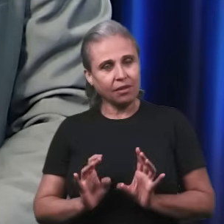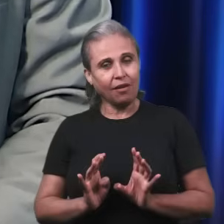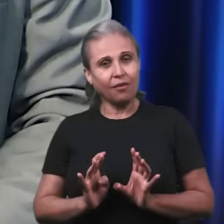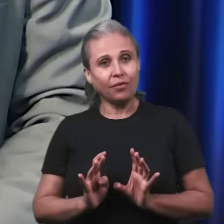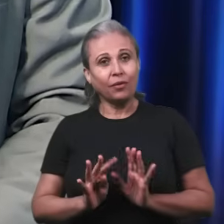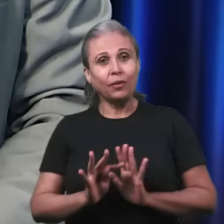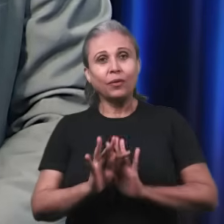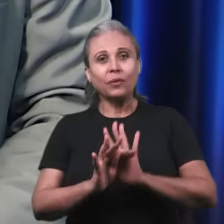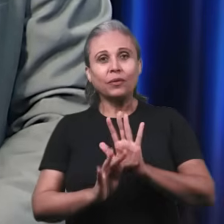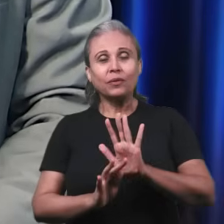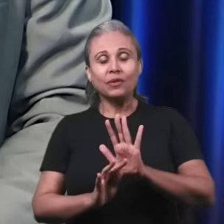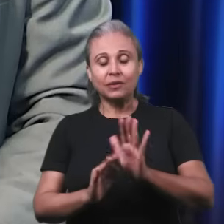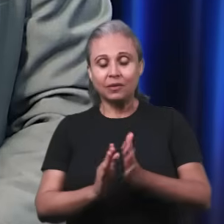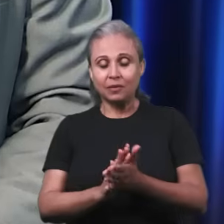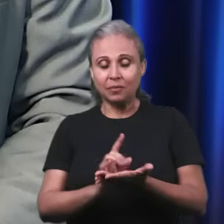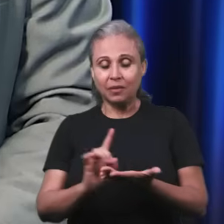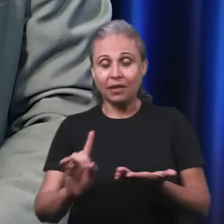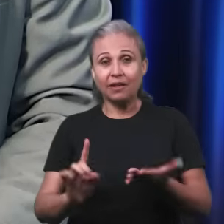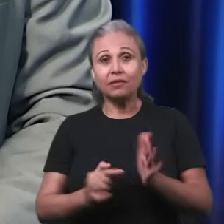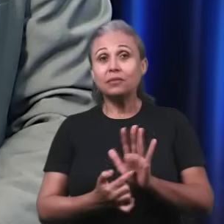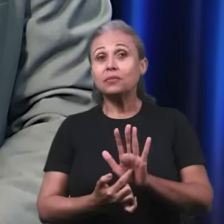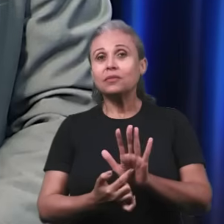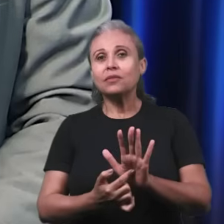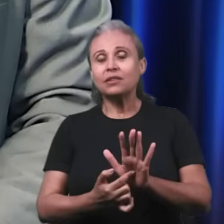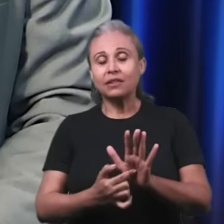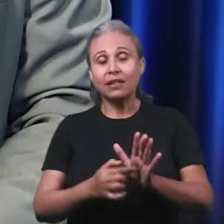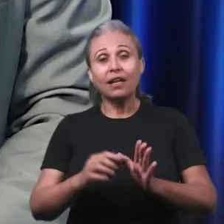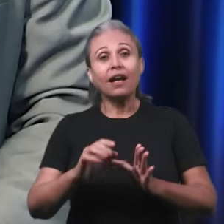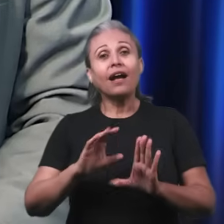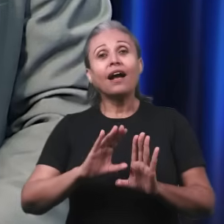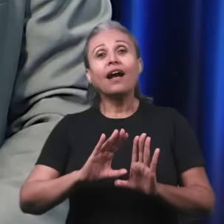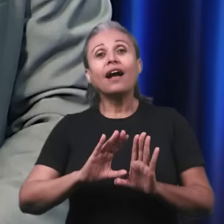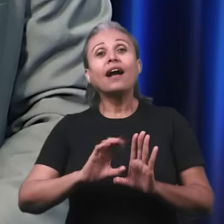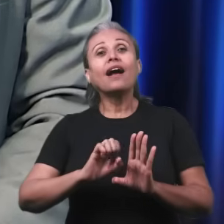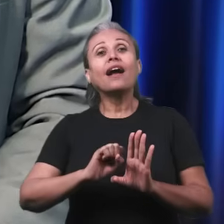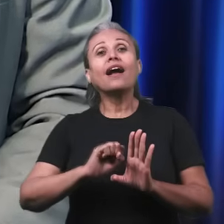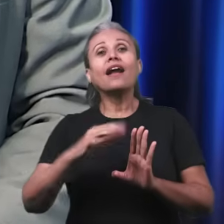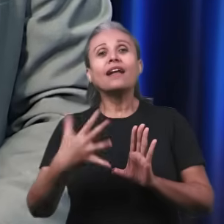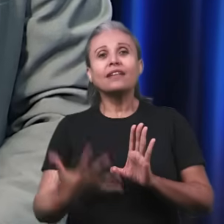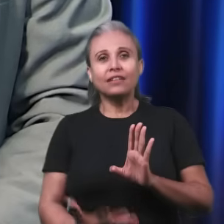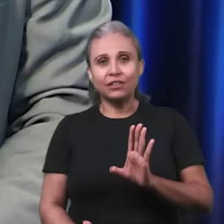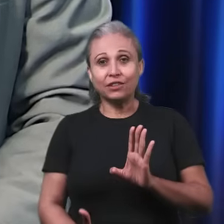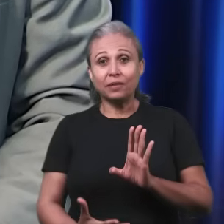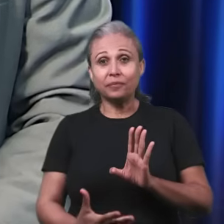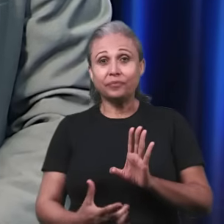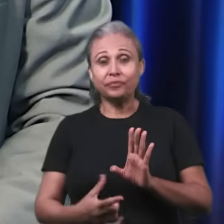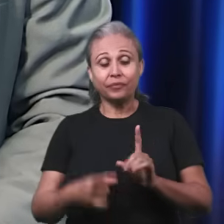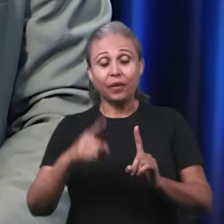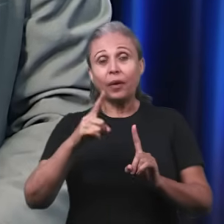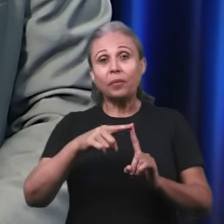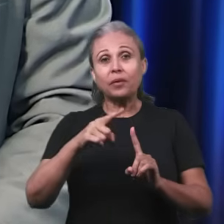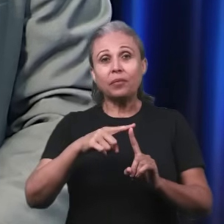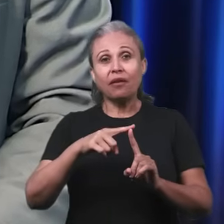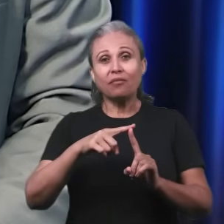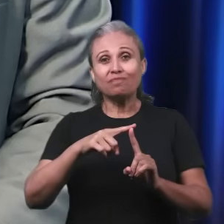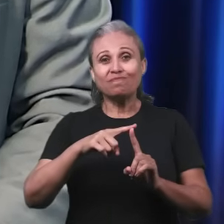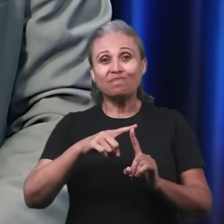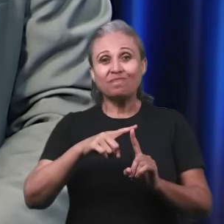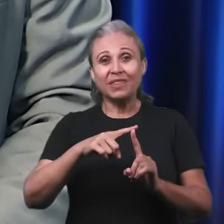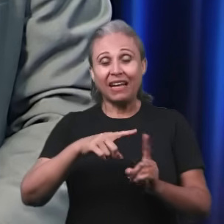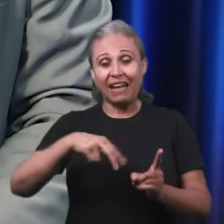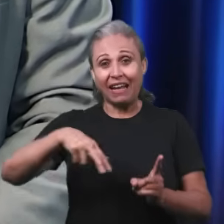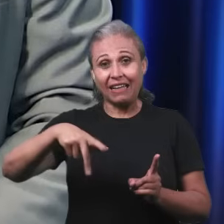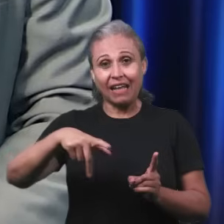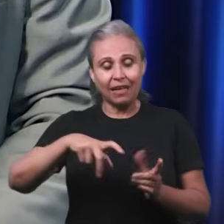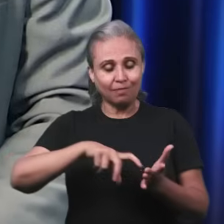palavra descreve a respeito dele algumas características. Primeiro, ele era coxo, não podia andar por si